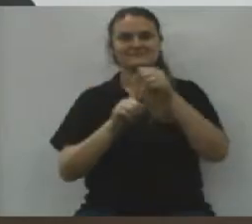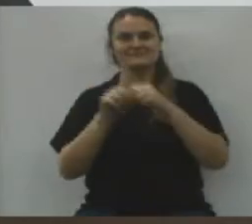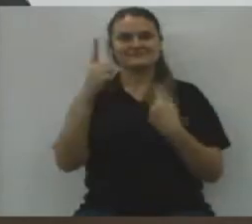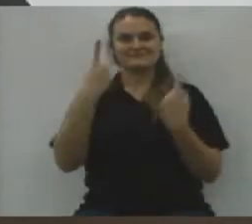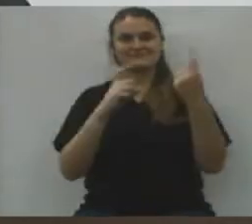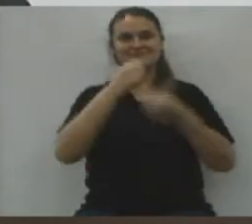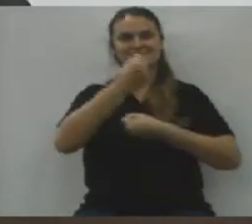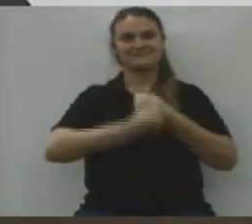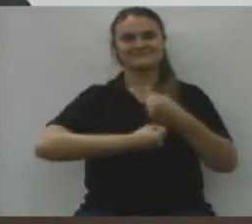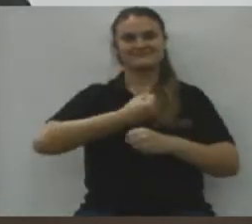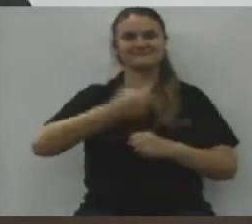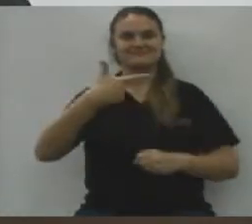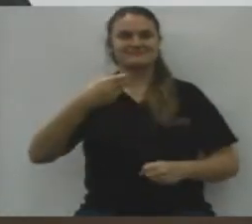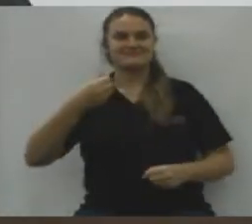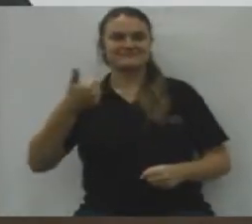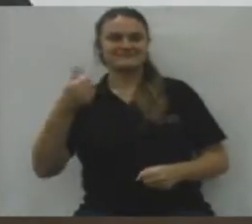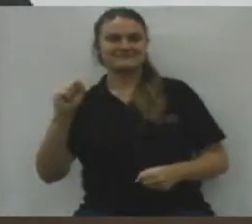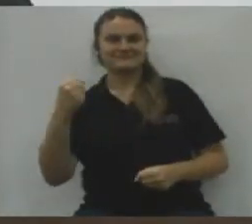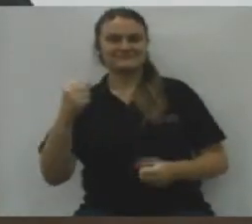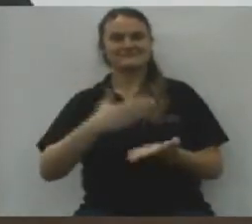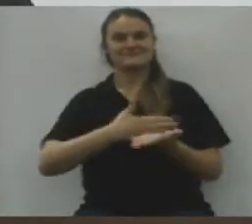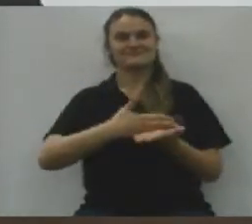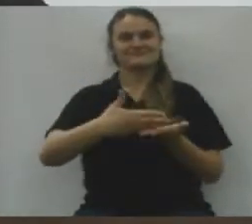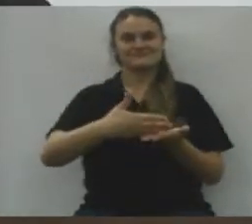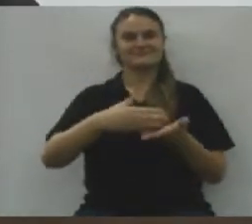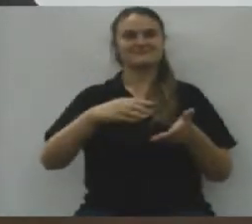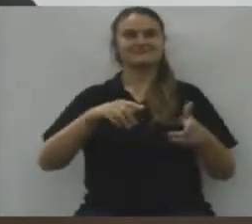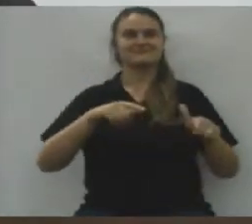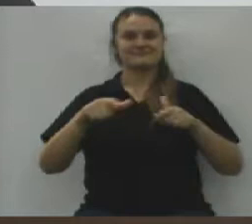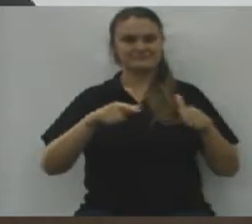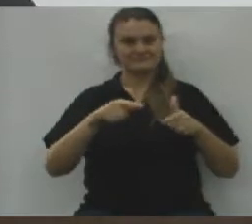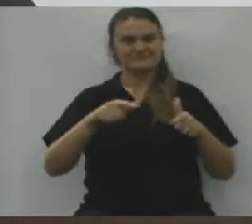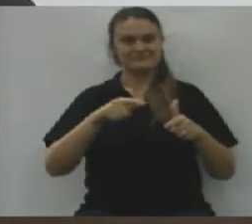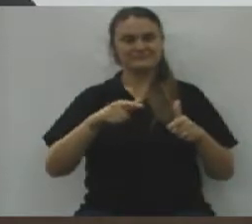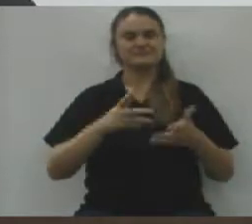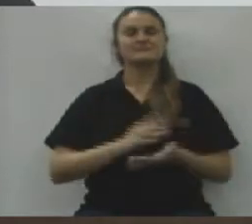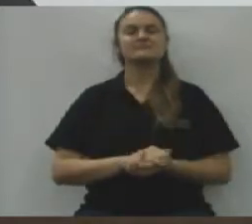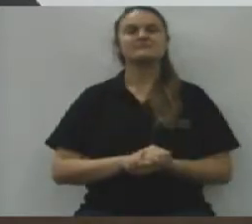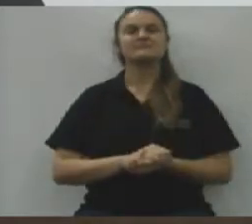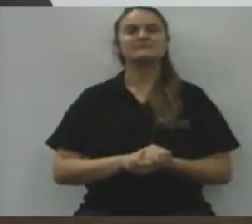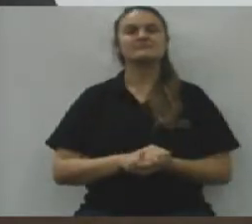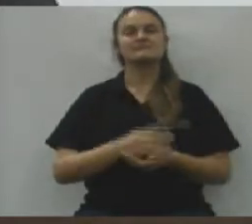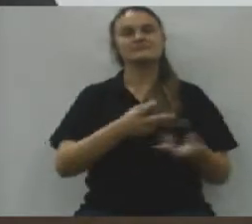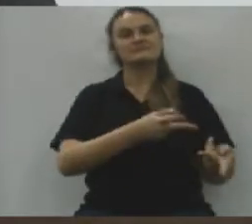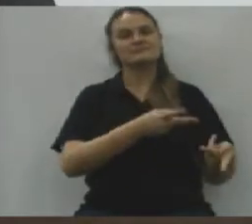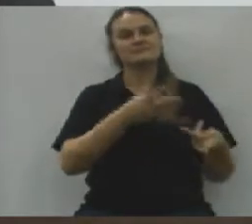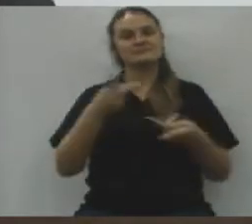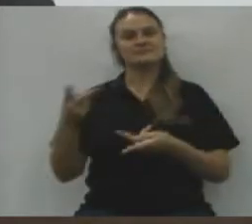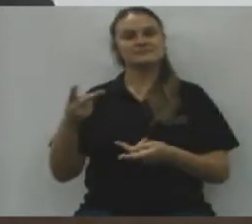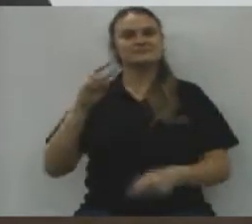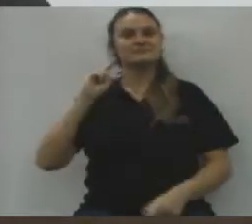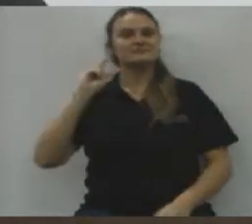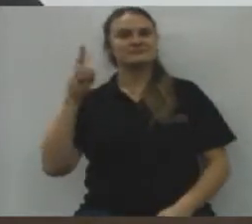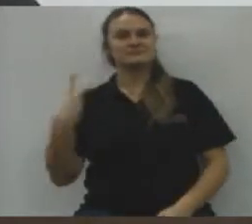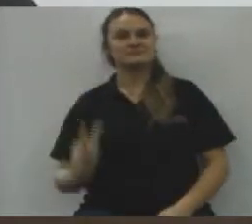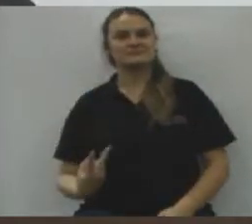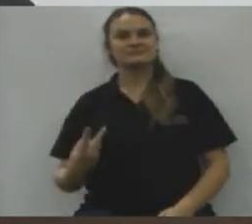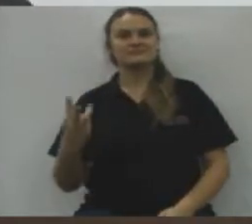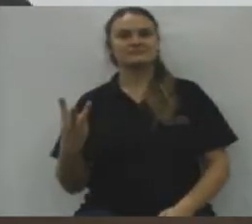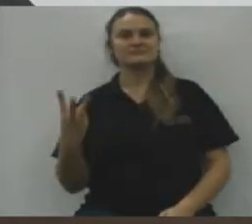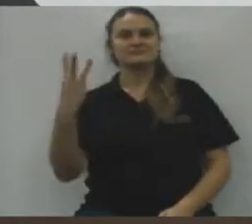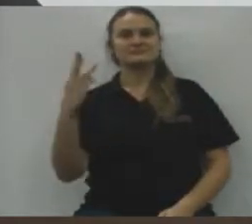de 2018. Antes de declarar abertos os trabalhos da 33ª reunião, convido o vereador Aldir